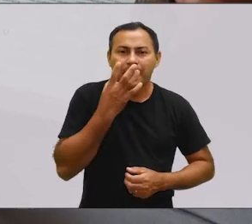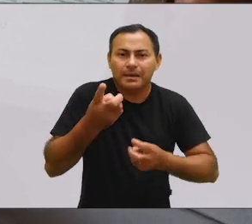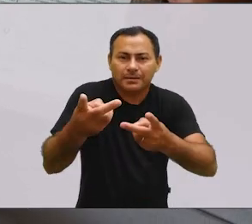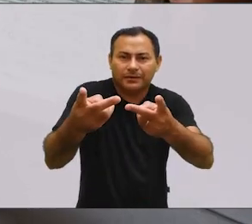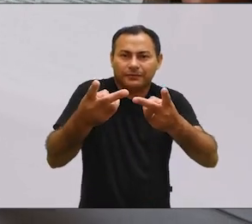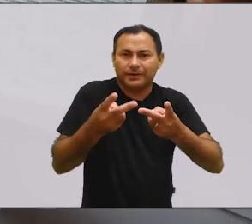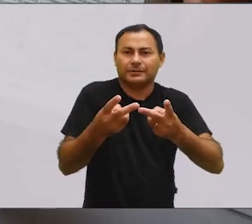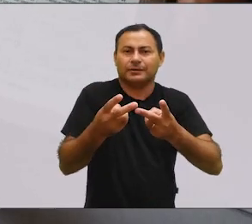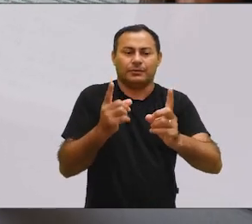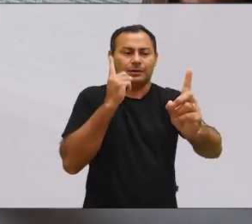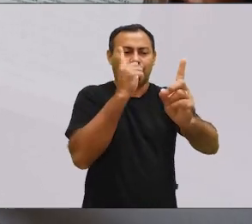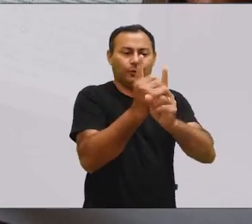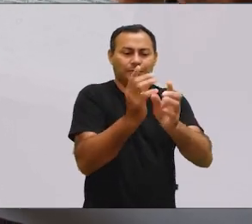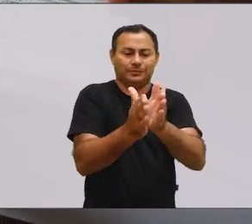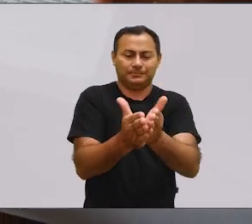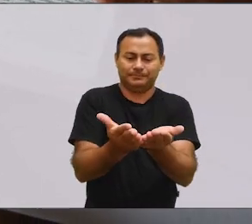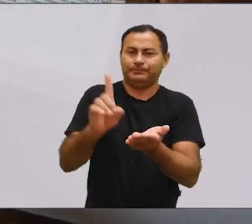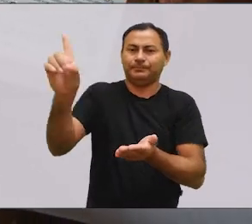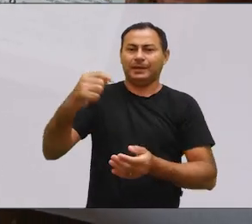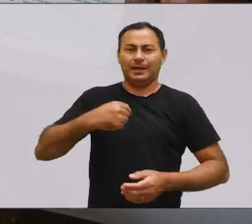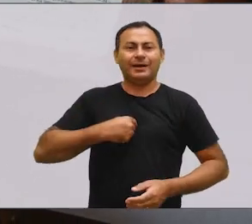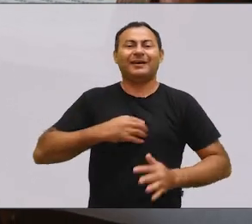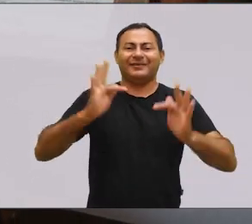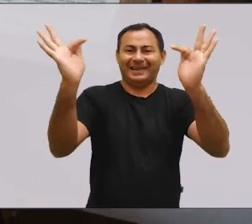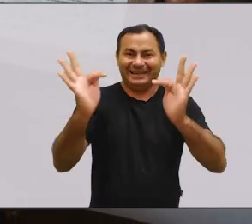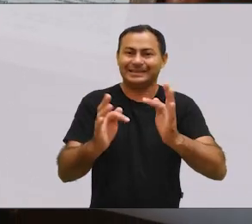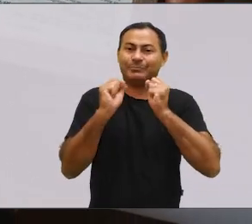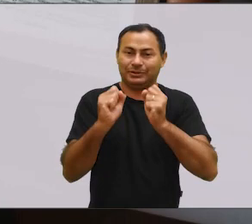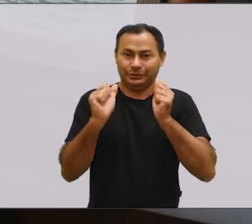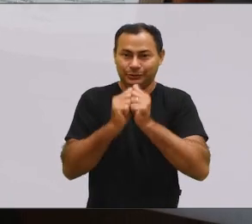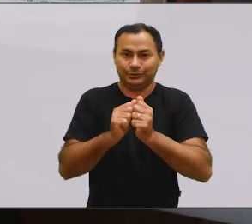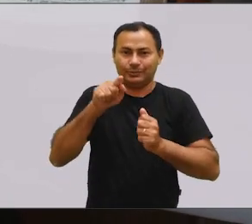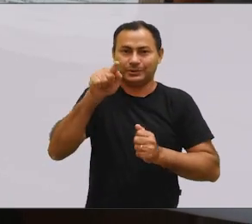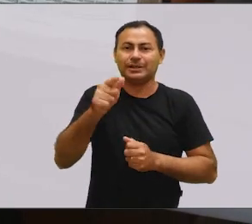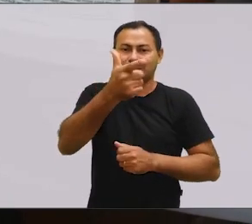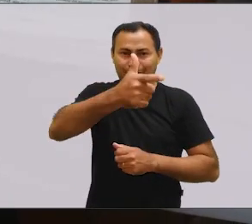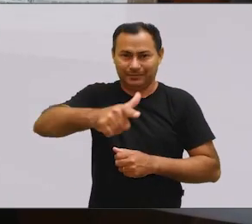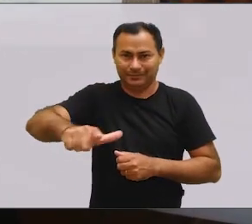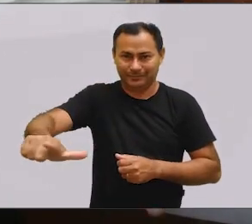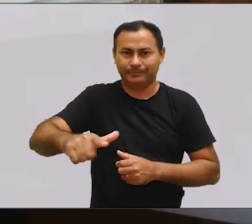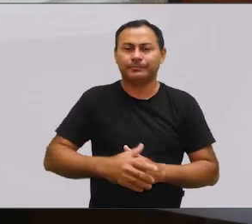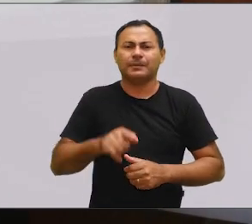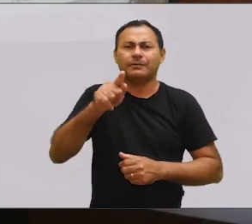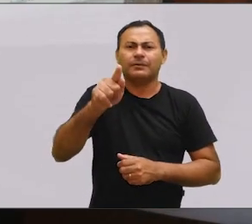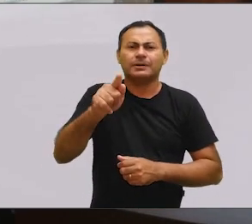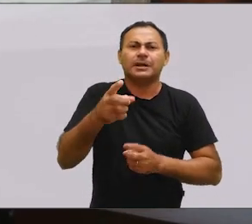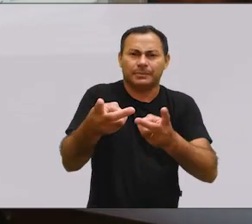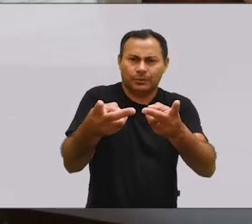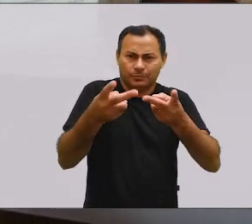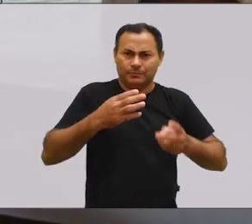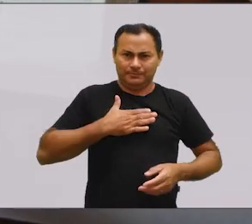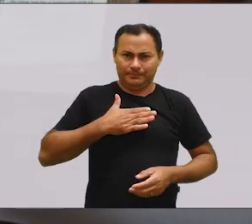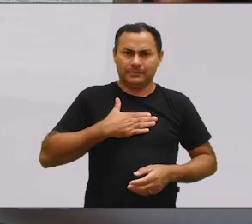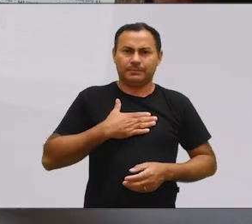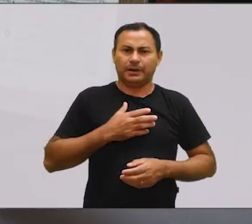Seja muito bem-vindo ao Encontro com uma Palavra. Eu estou muito feliz em poder estar aqui junto com você mais uma vez. E você é meu convidado